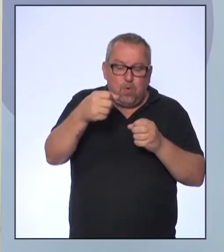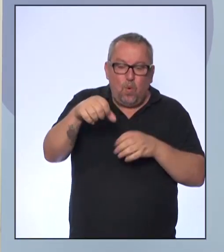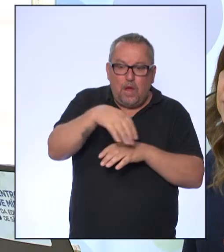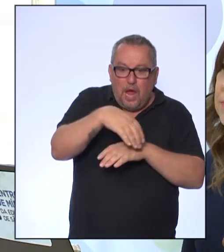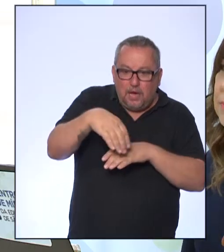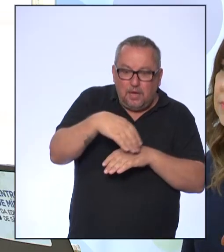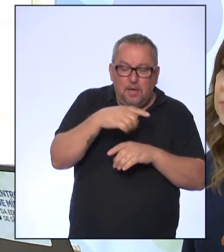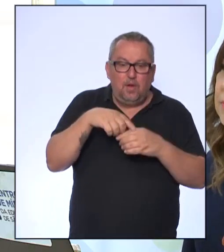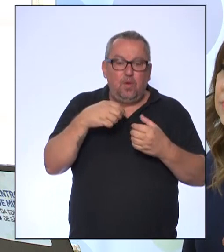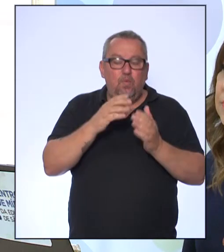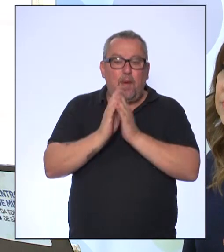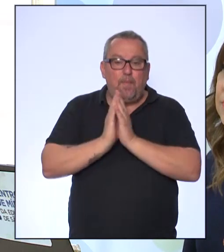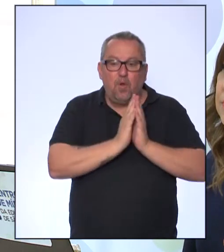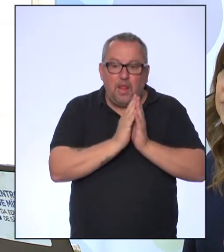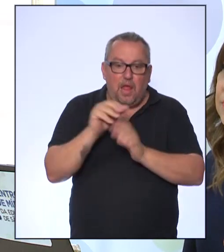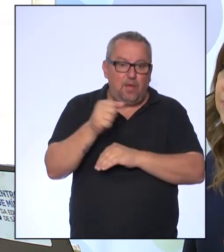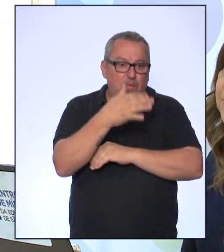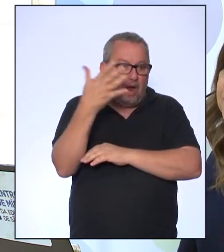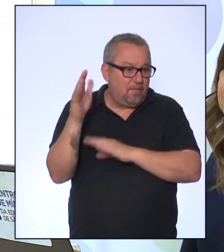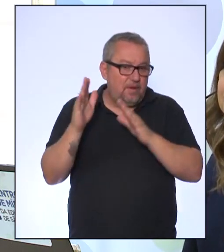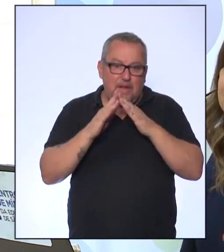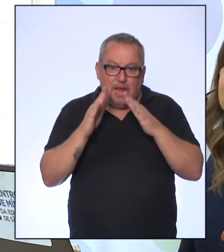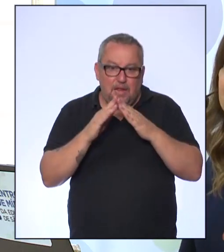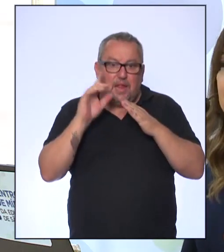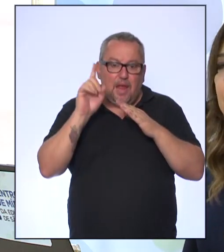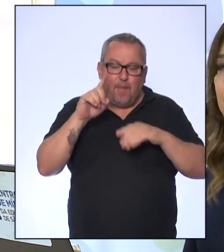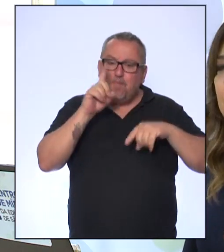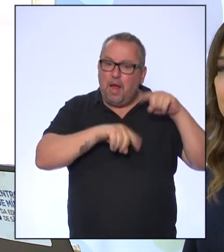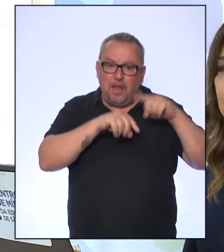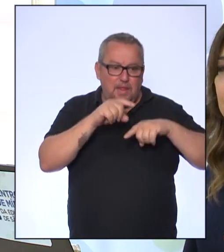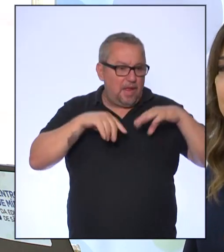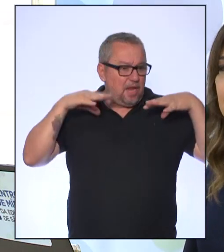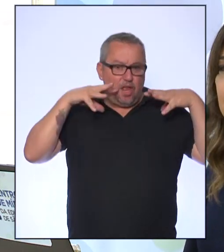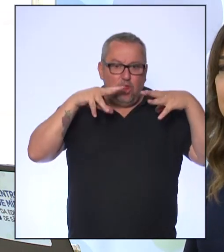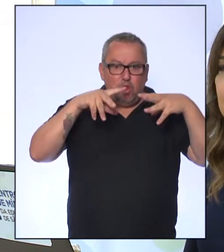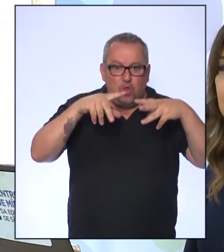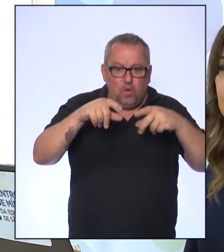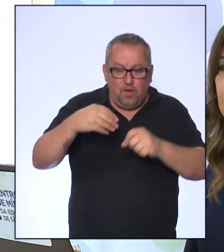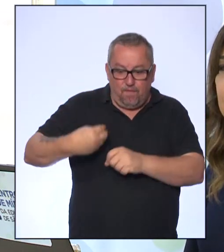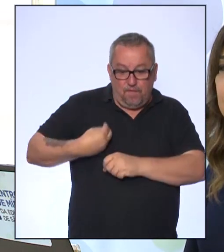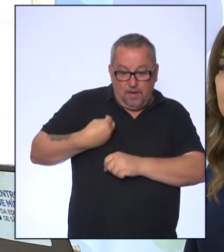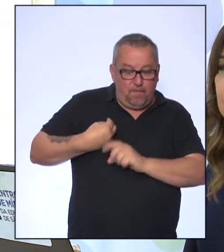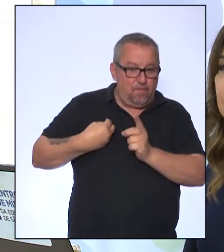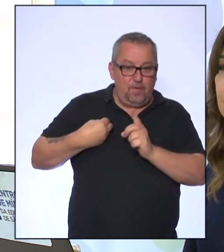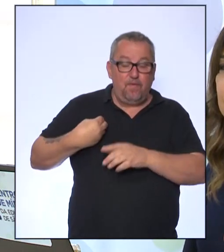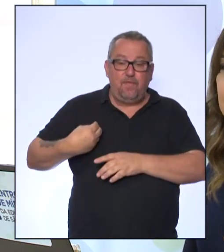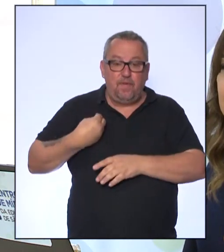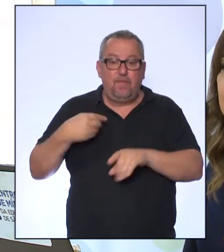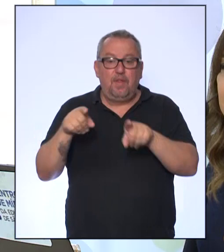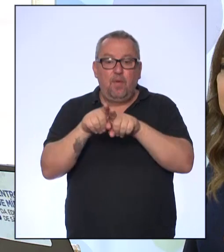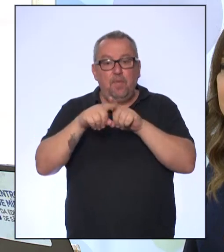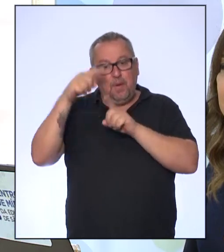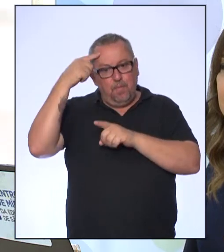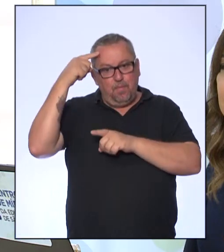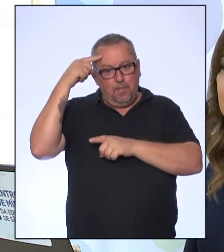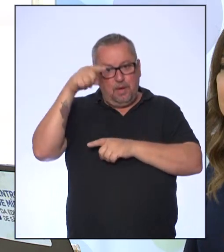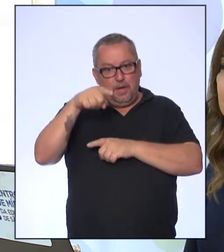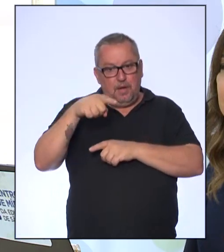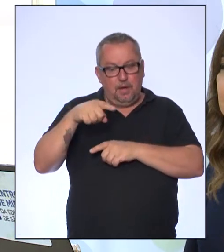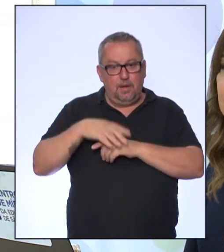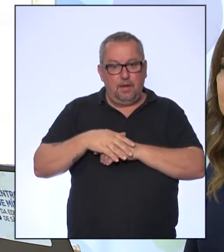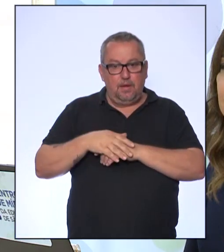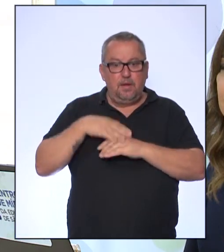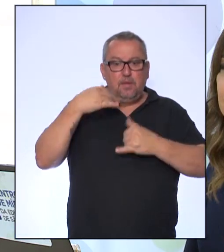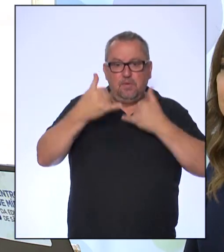um bonequinho, monta uma árvore, uma casa? É a matéria, é tudo que forma vivo e não vivo na natureza. Então, imagina que nesse